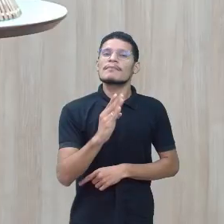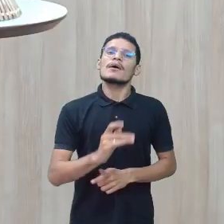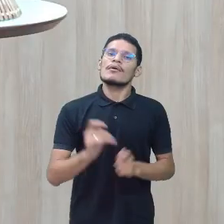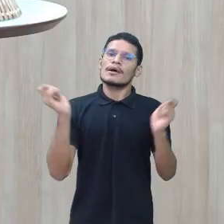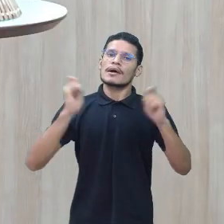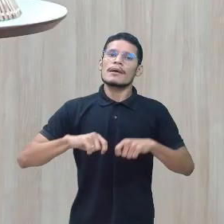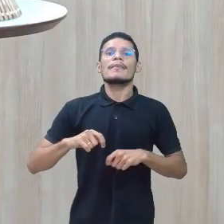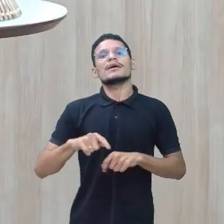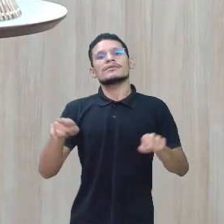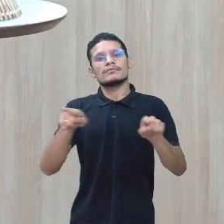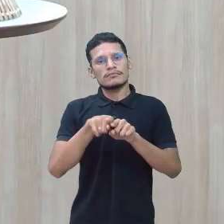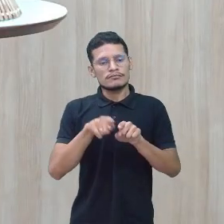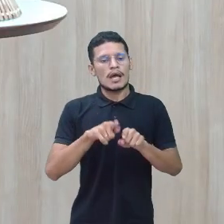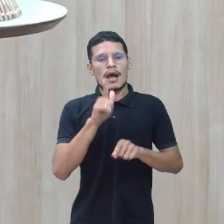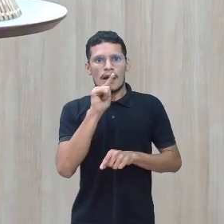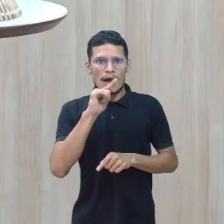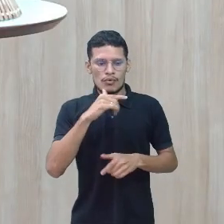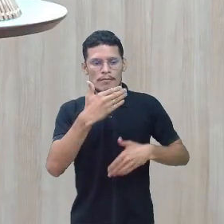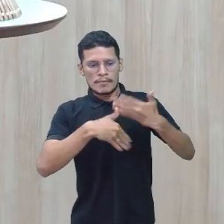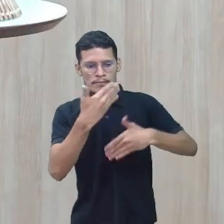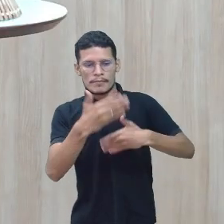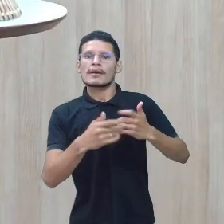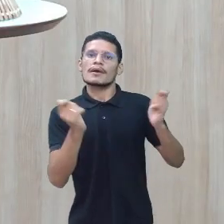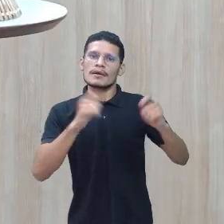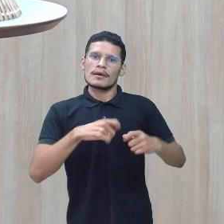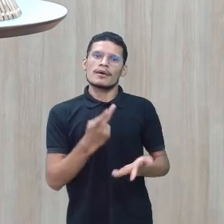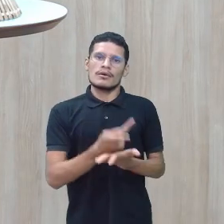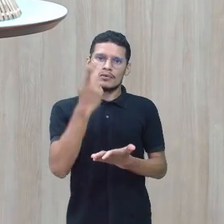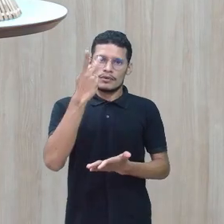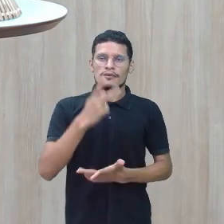para que o ciclo da água aconteça.